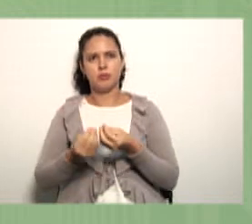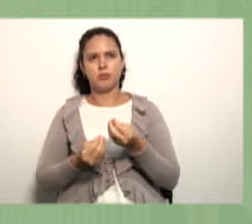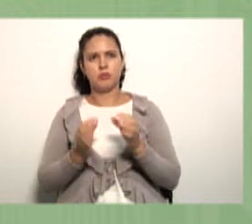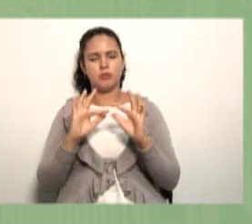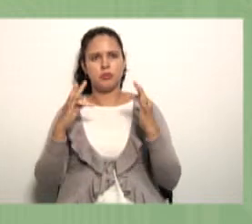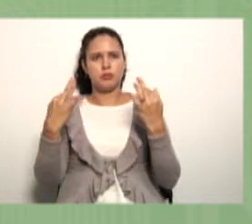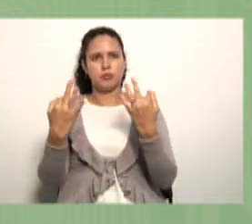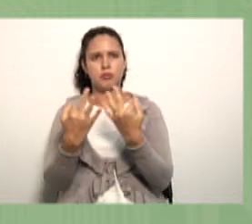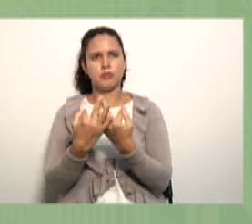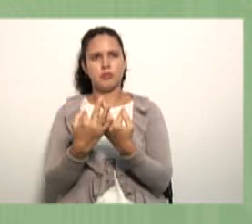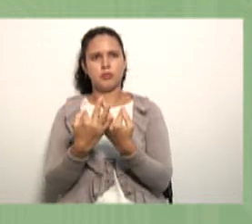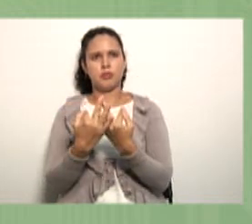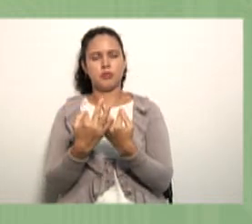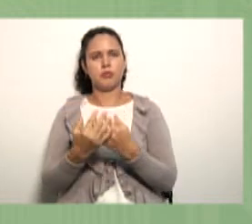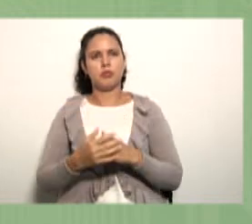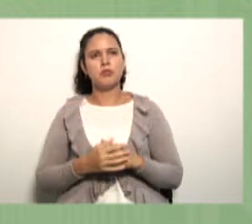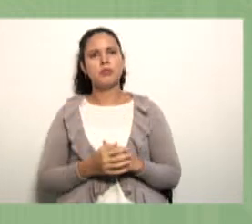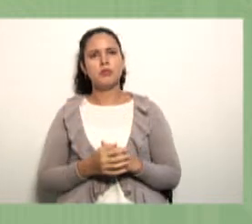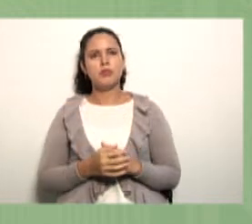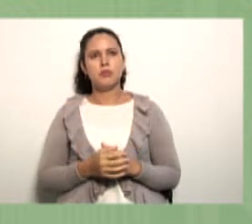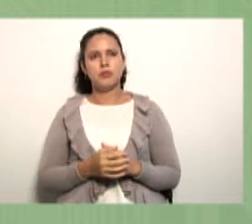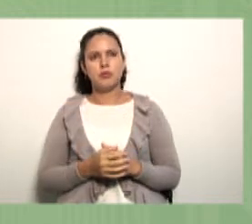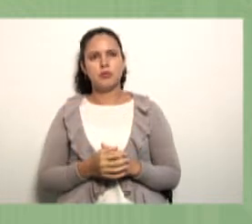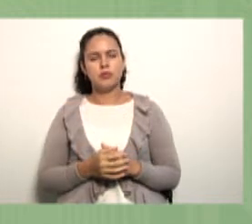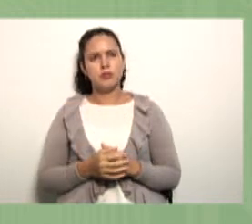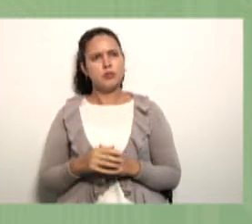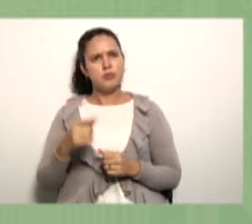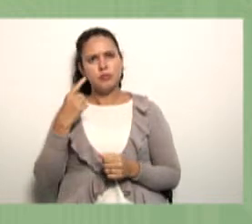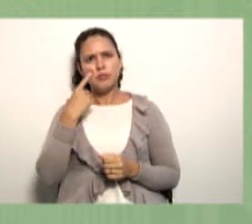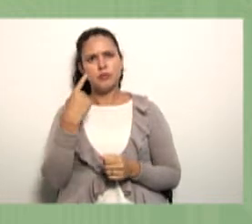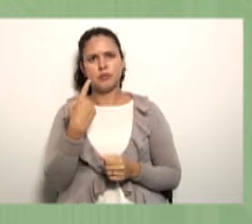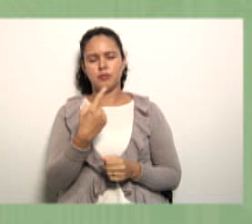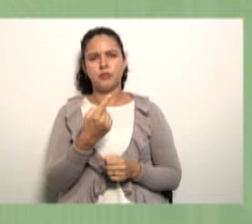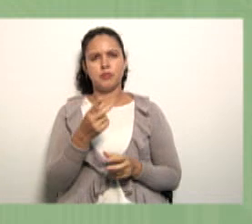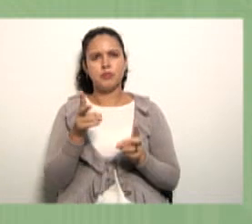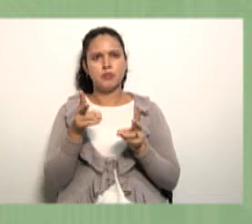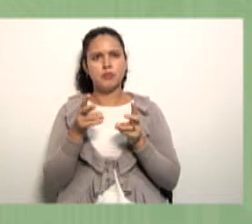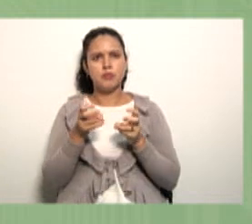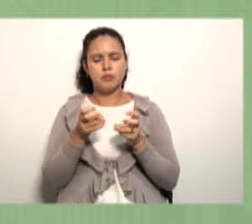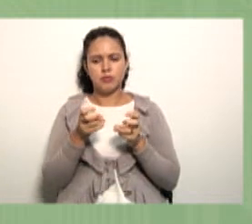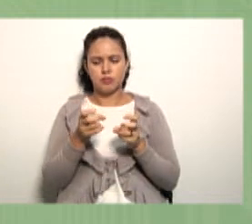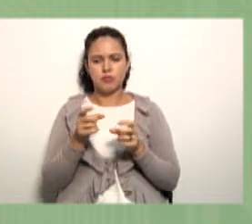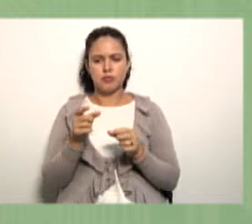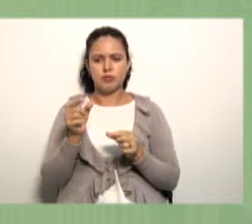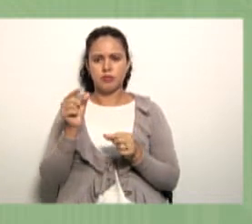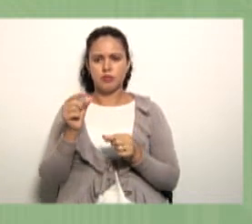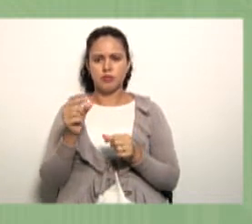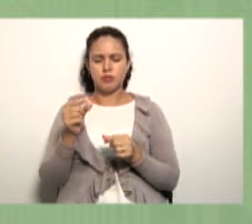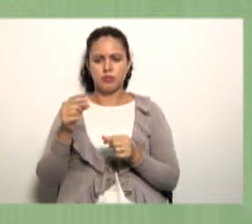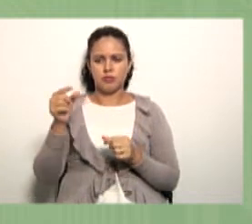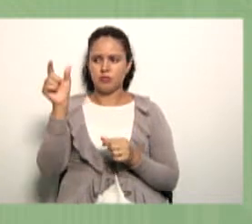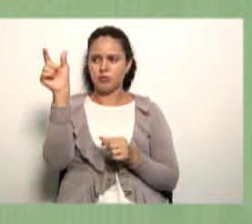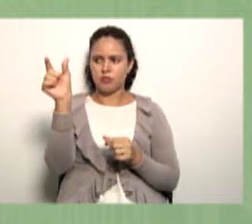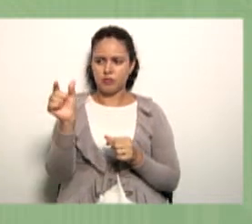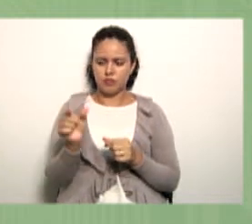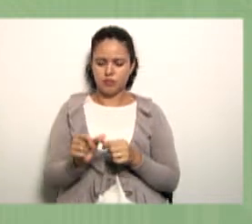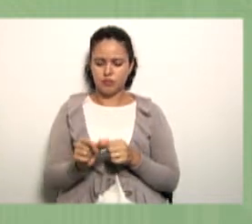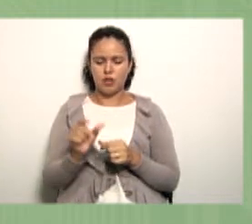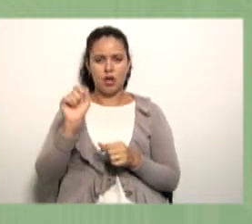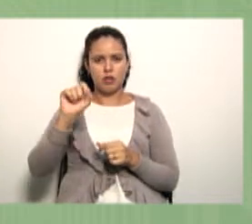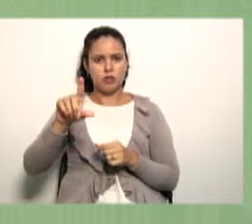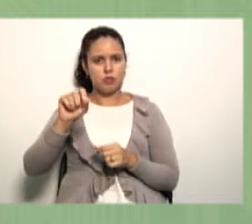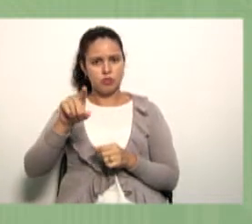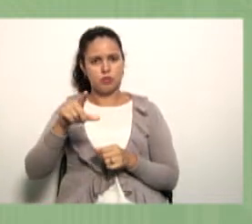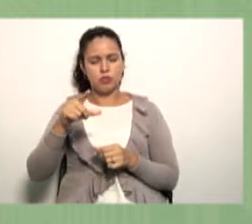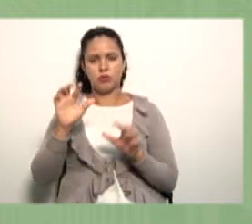famílias ou indivíduos. A gente vê, tem uma setazinha azul que vai indicar o que as famílias oferecem, o que